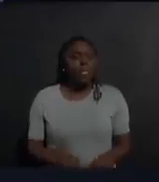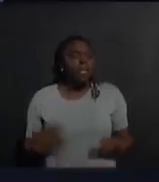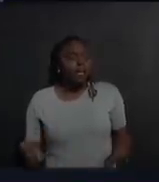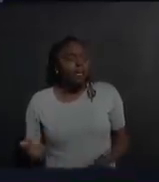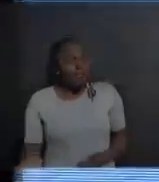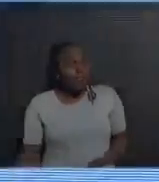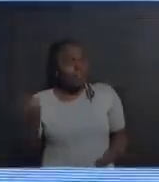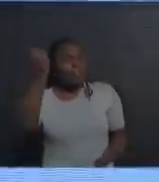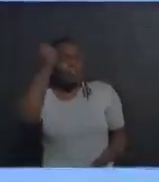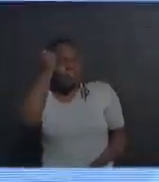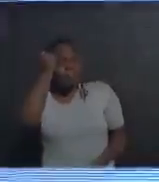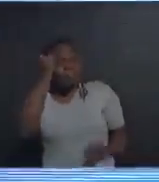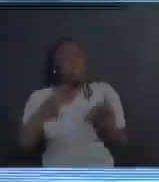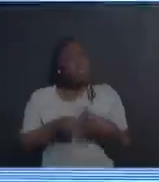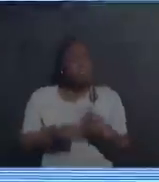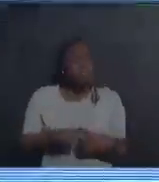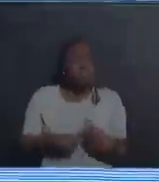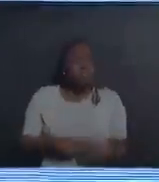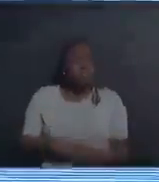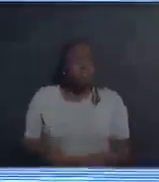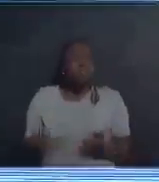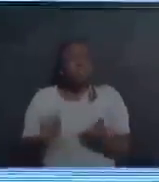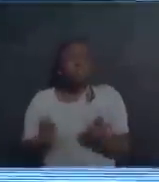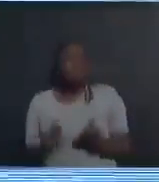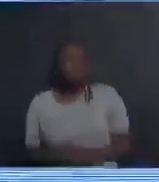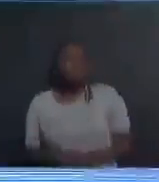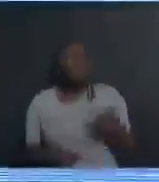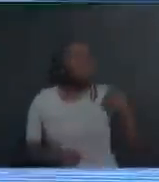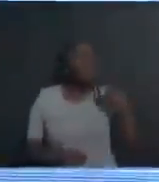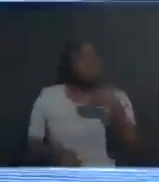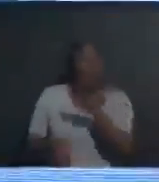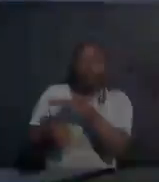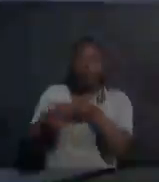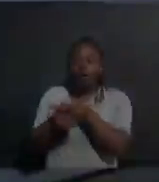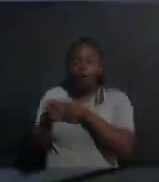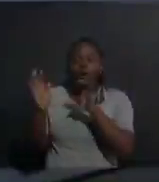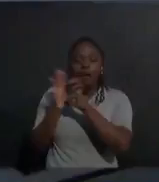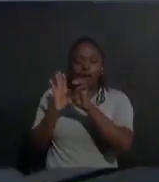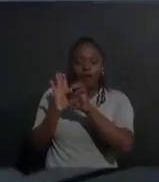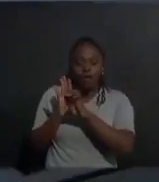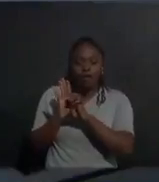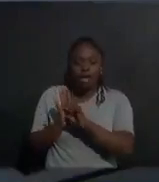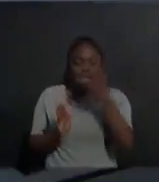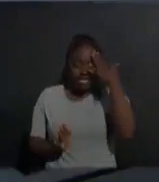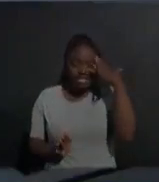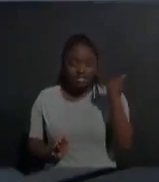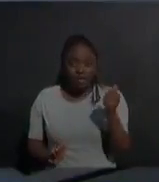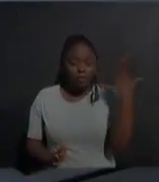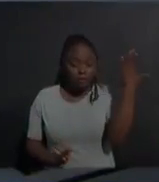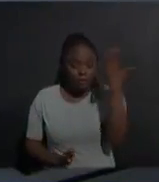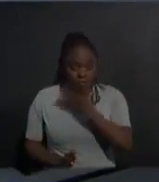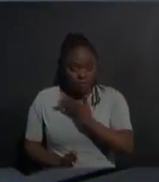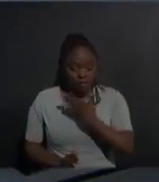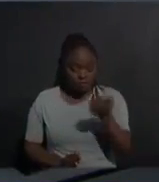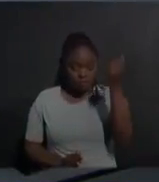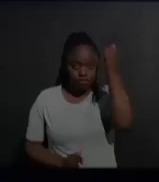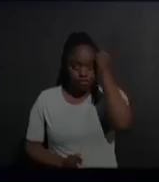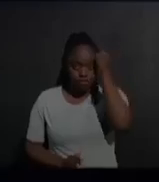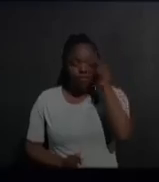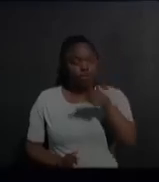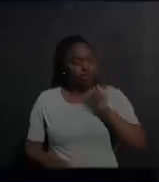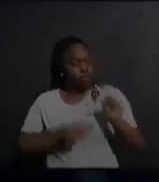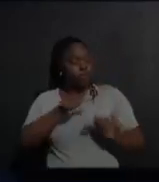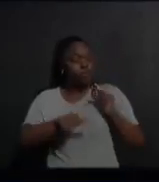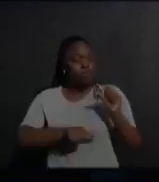arrependi porque, menino, eu desidratei, eu fui lá, conversei com a Izenete. Não, isso, sabe o que prova que você arrependeu? Você mudou.